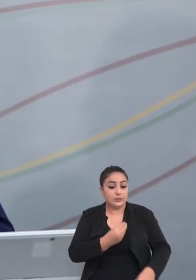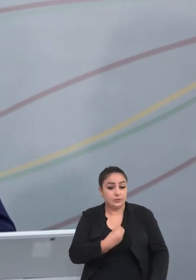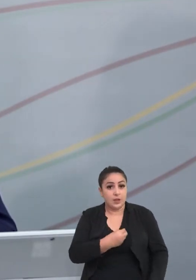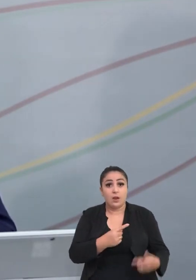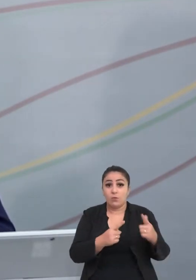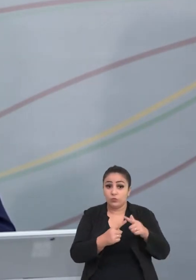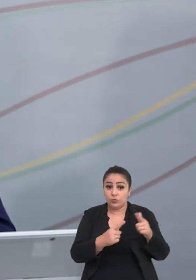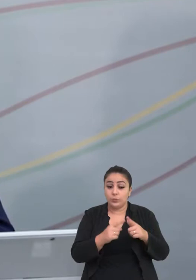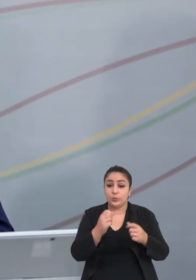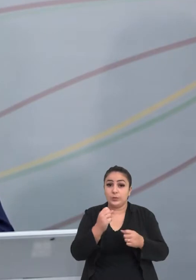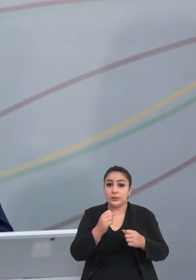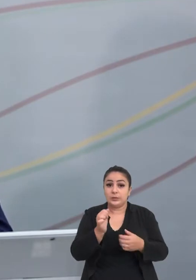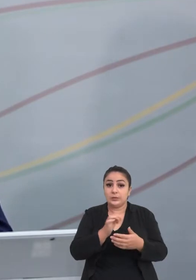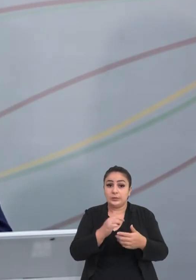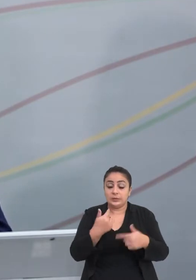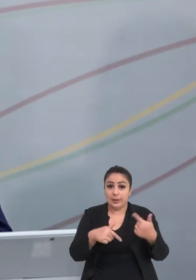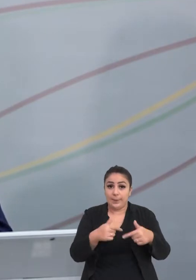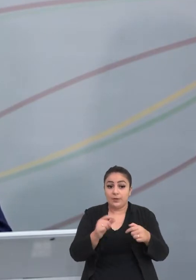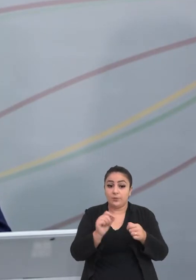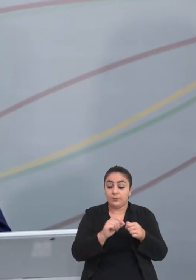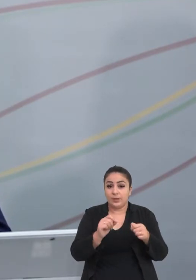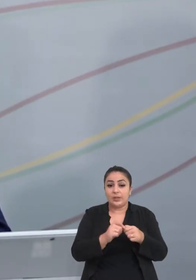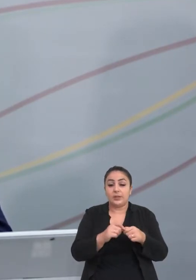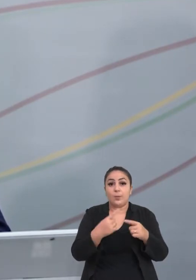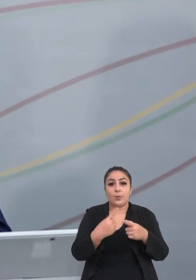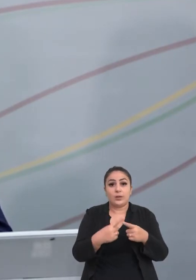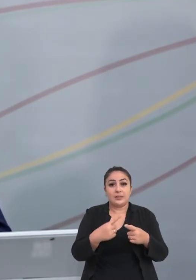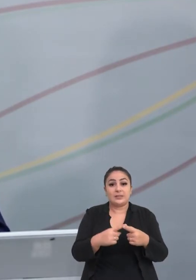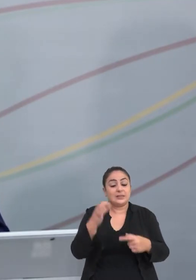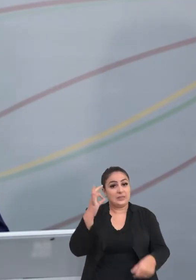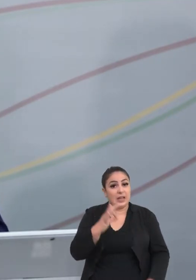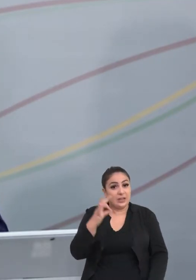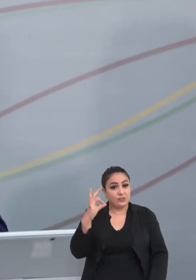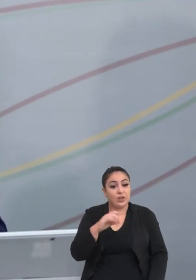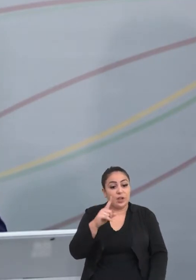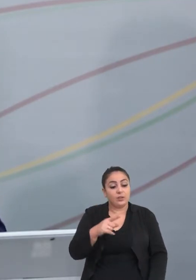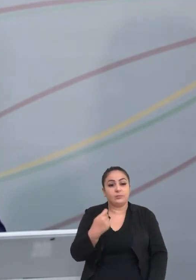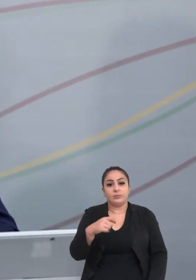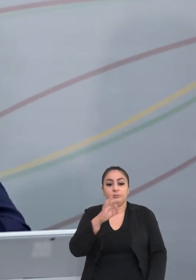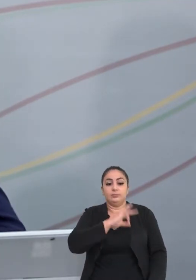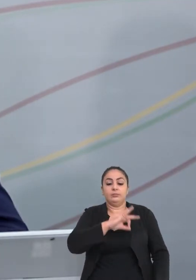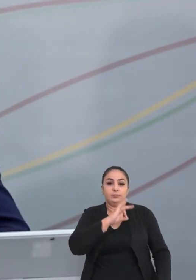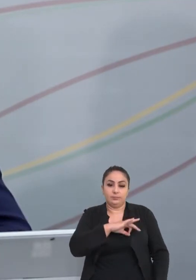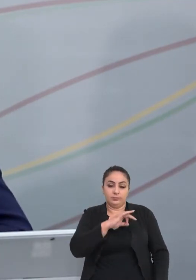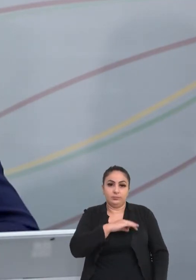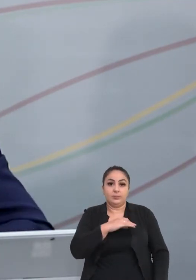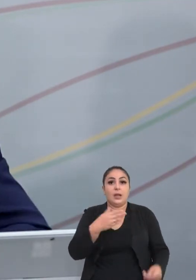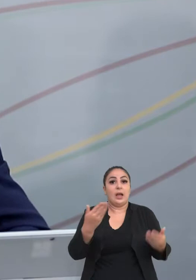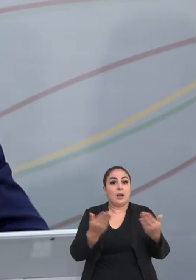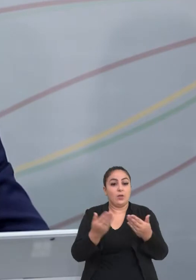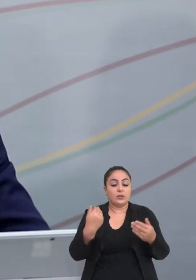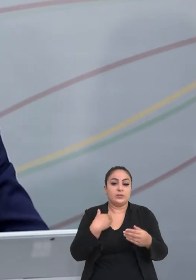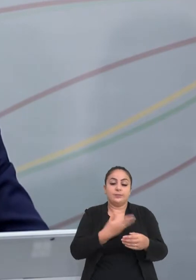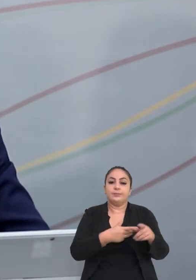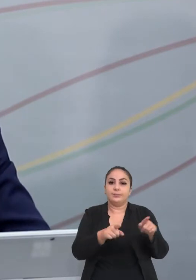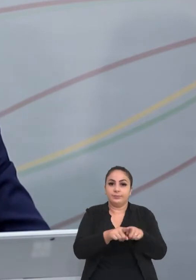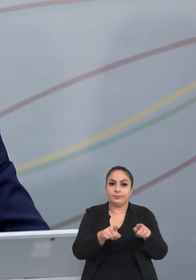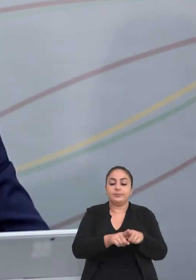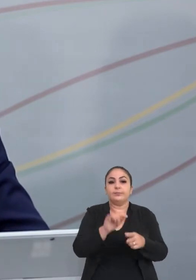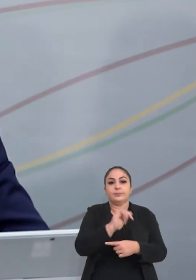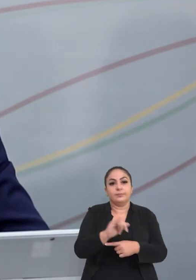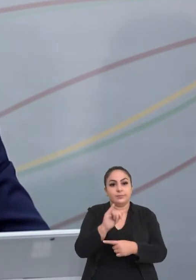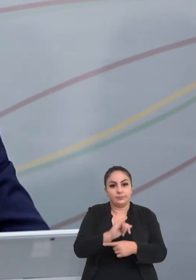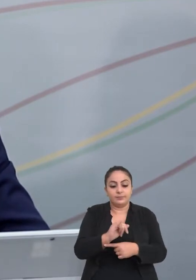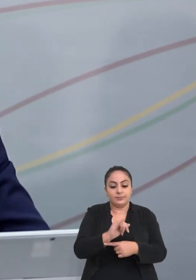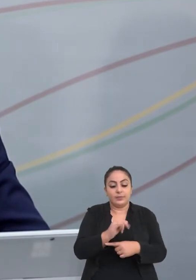serviço que é feito e que deve, pela taxa, ser remunerado. Agora, também